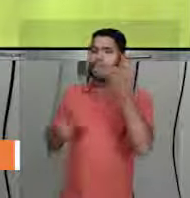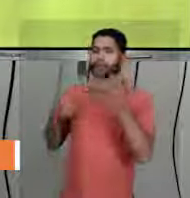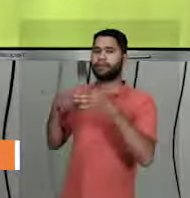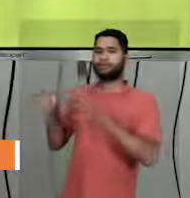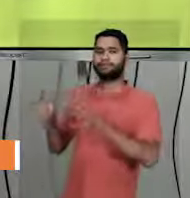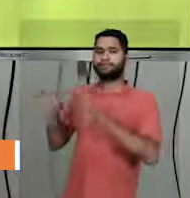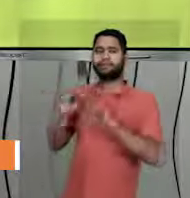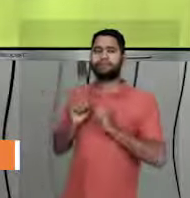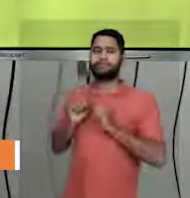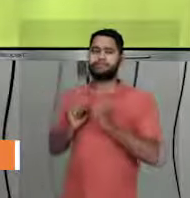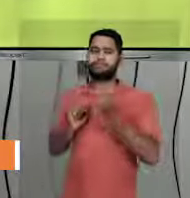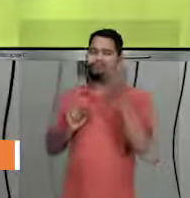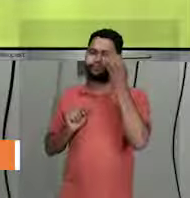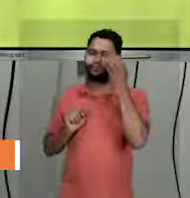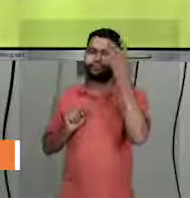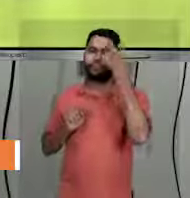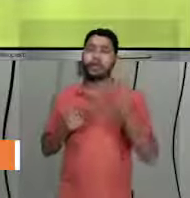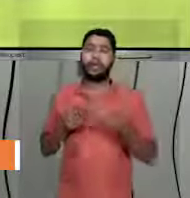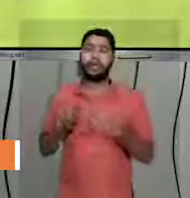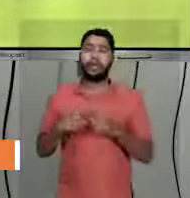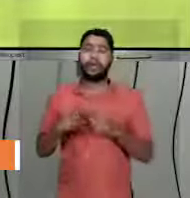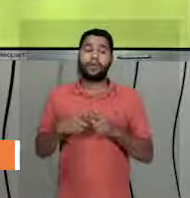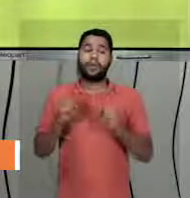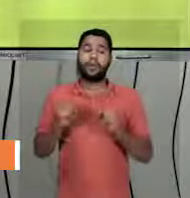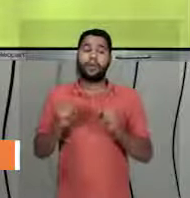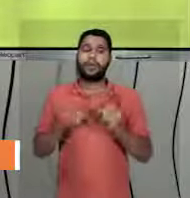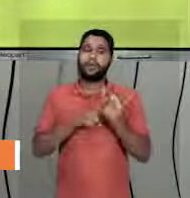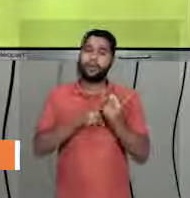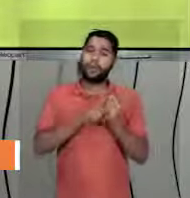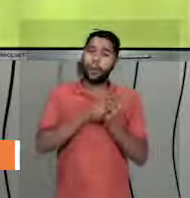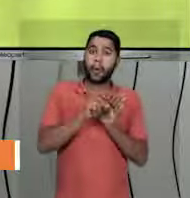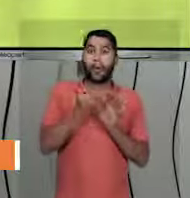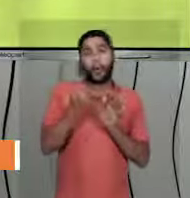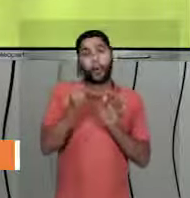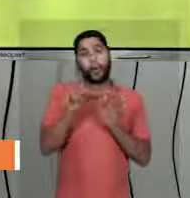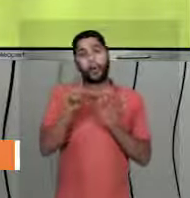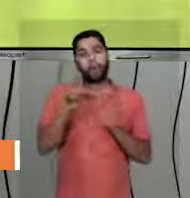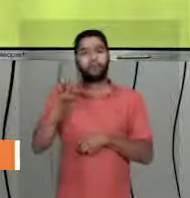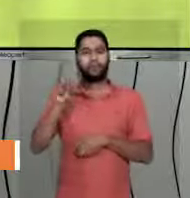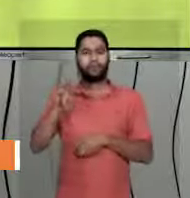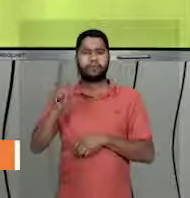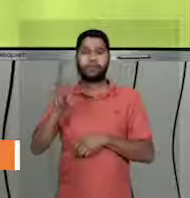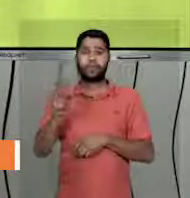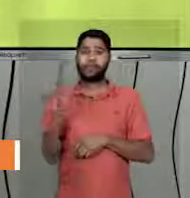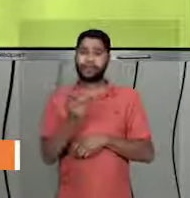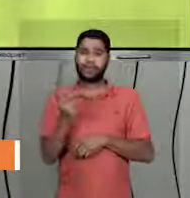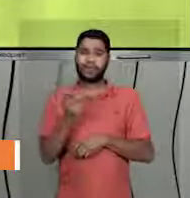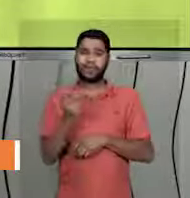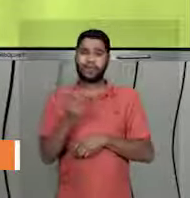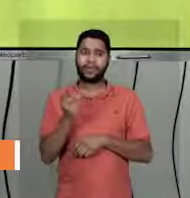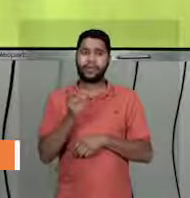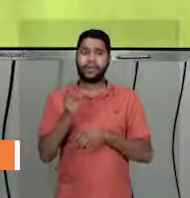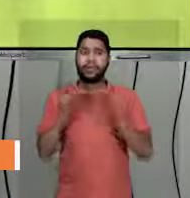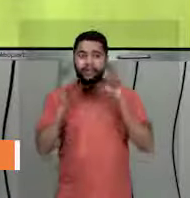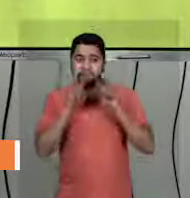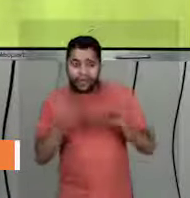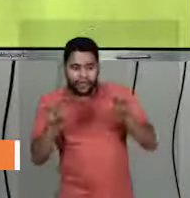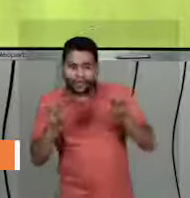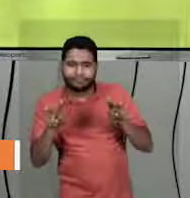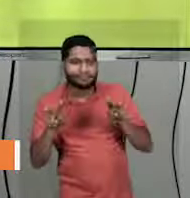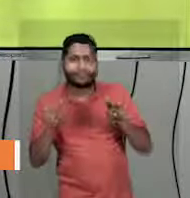o olho infectado, porque essa patologia ela pode ser bacteriana ou por vírus. Vírus e bactéria a gente enxerga a olho nu?